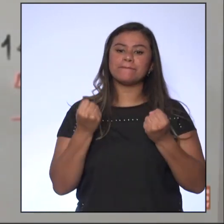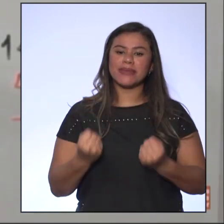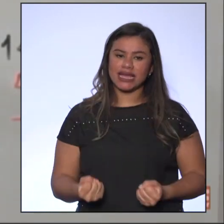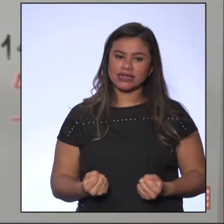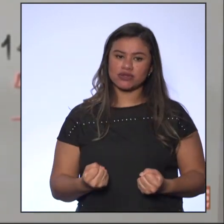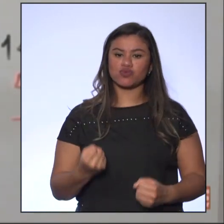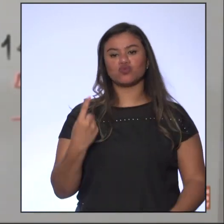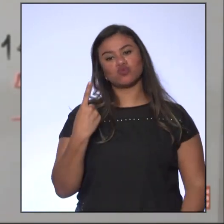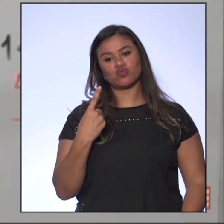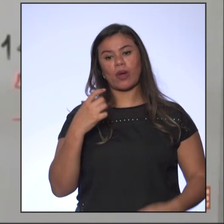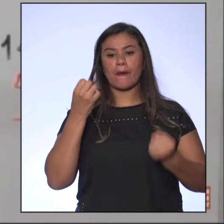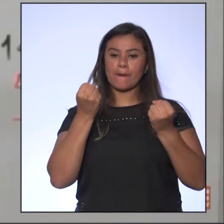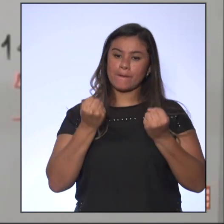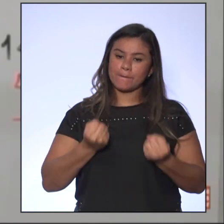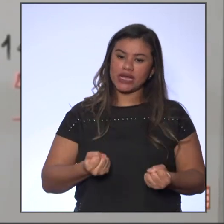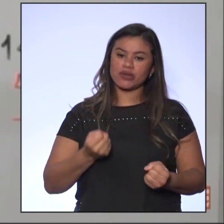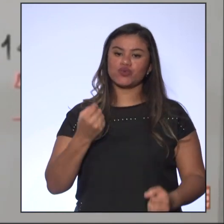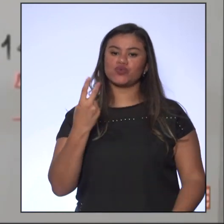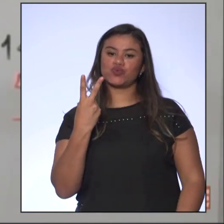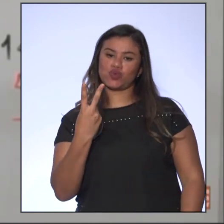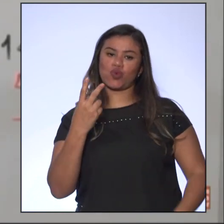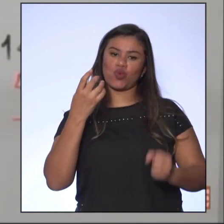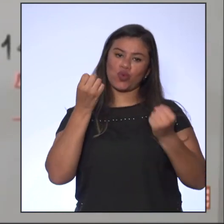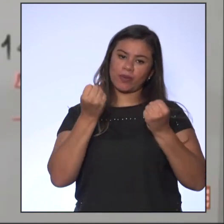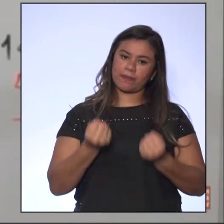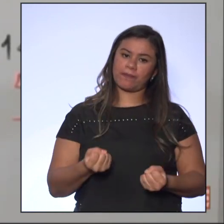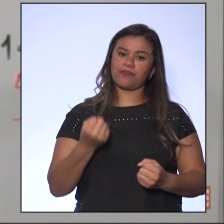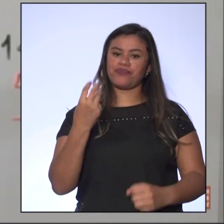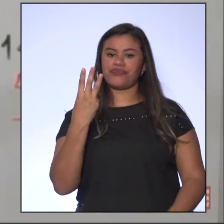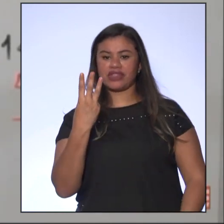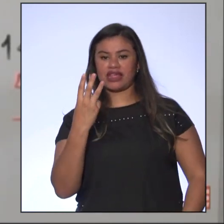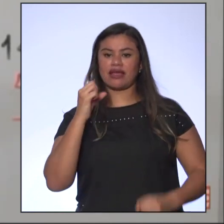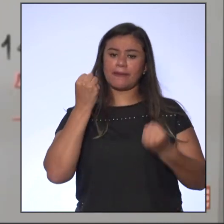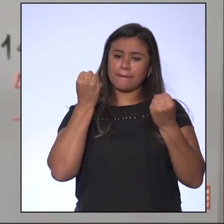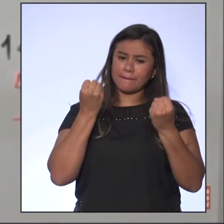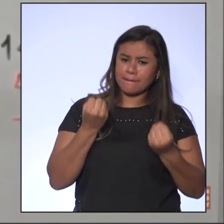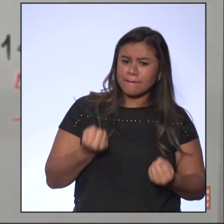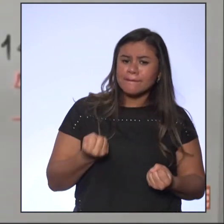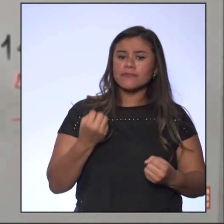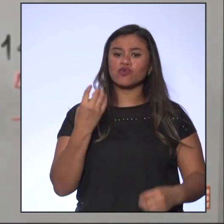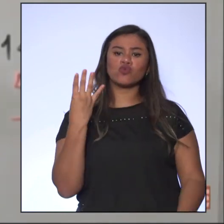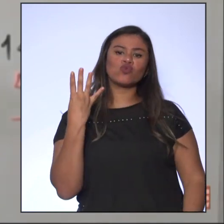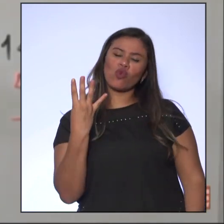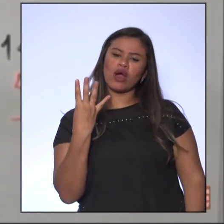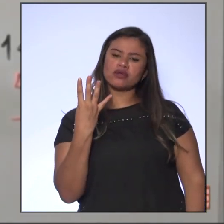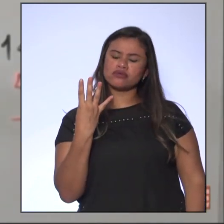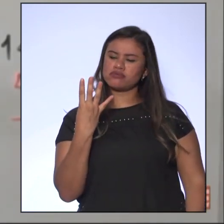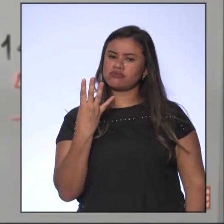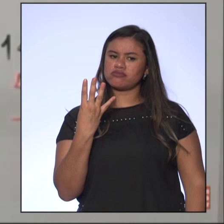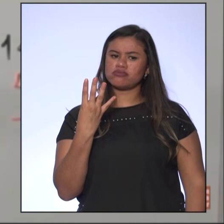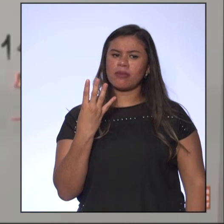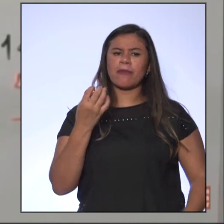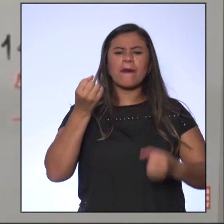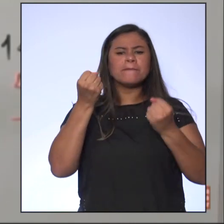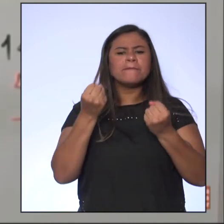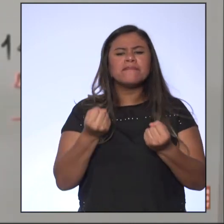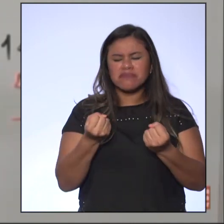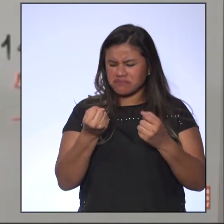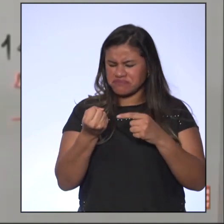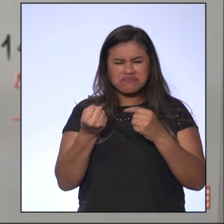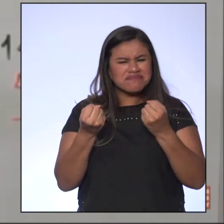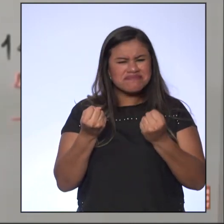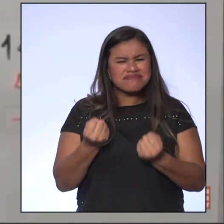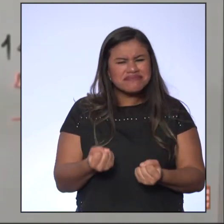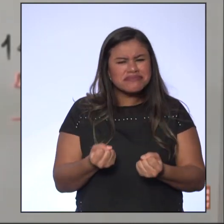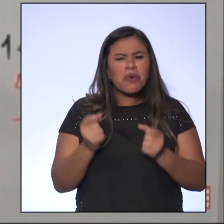peso 1, peso 2, 3 e 4. O que é isso, prof? Peso? É assim. A sua